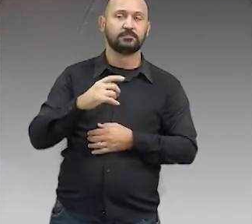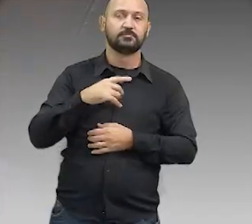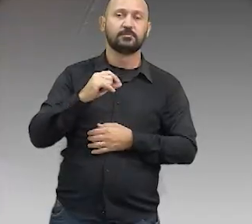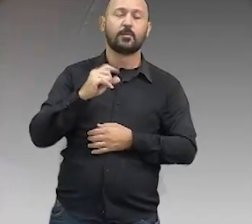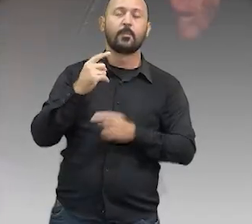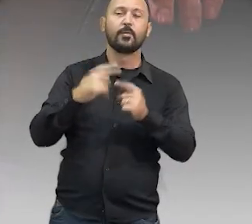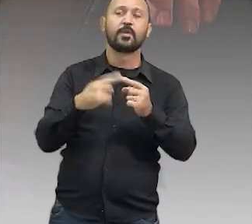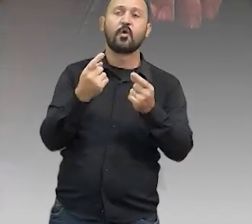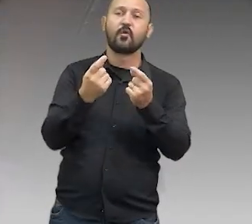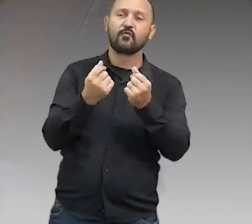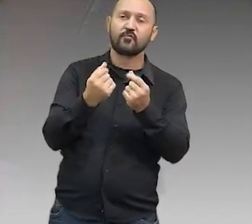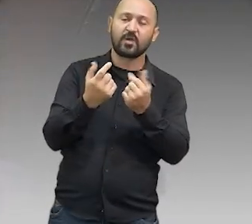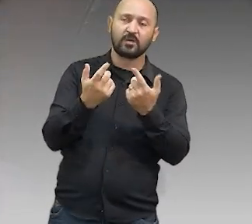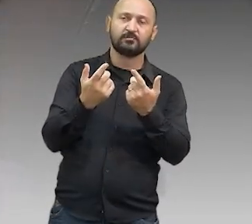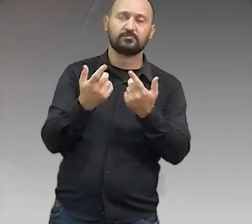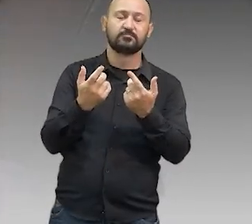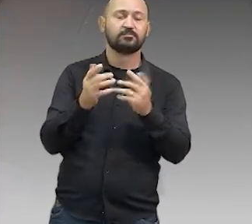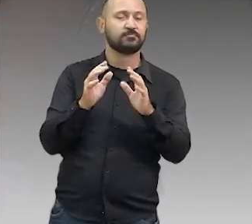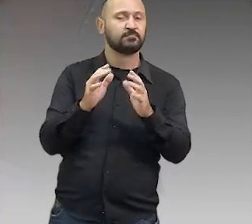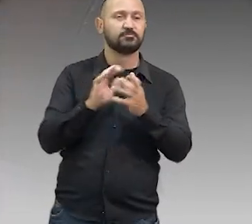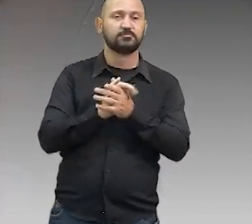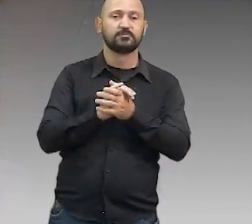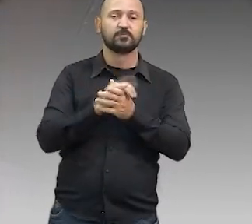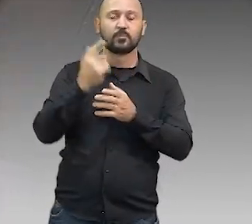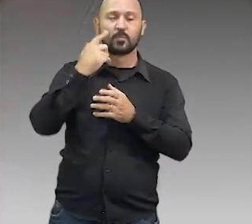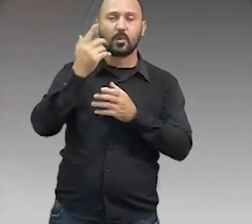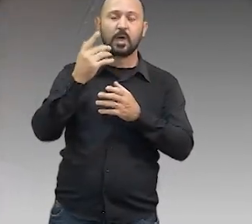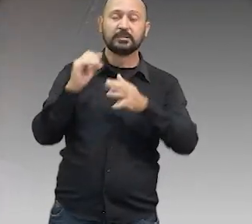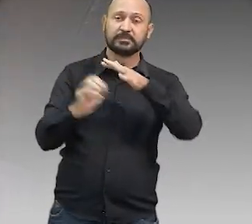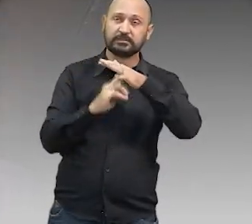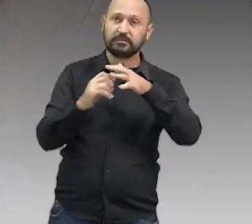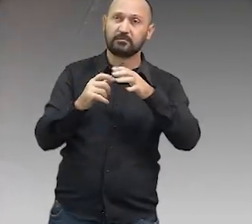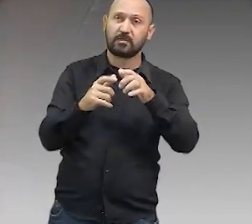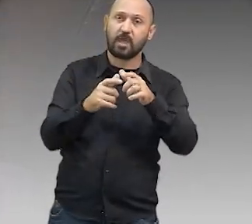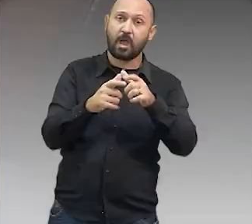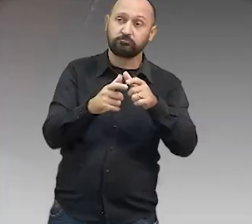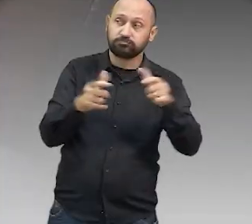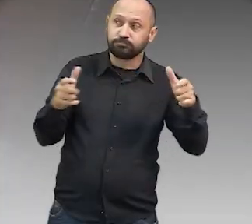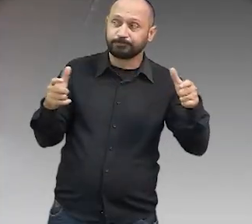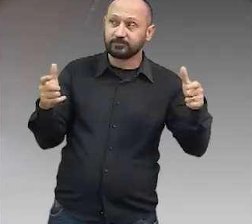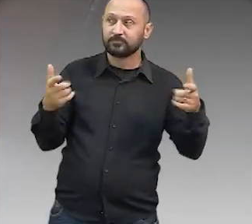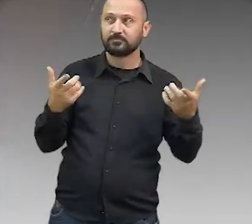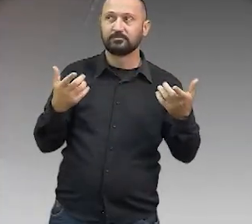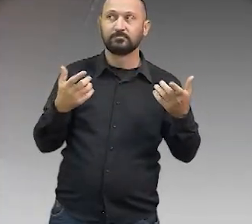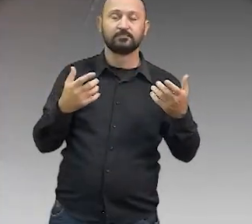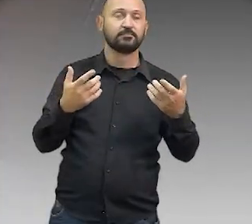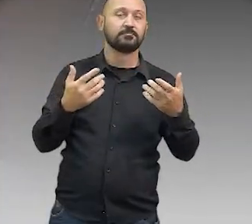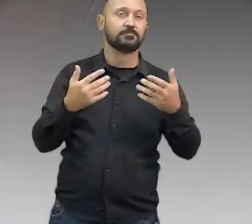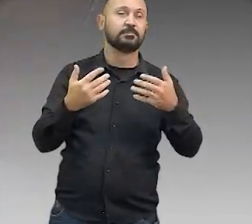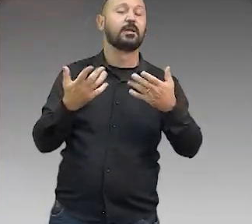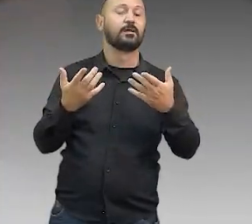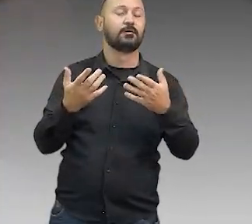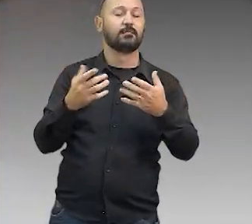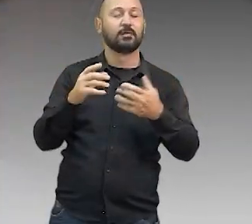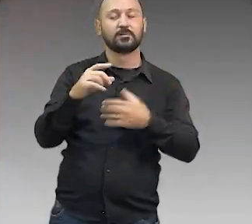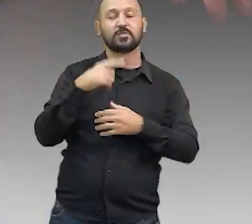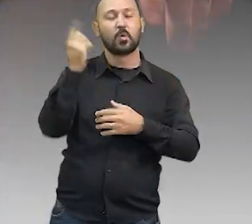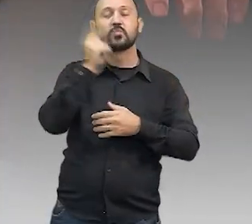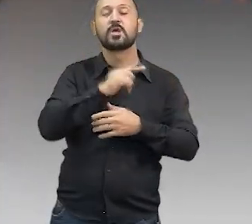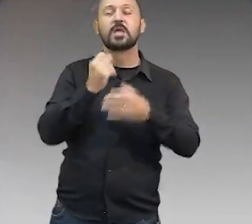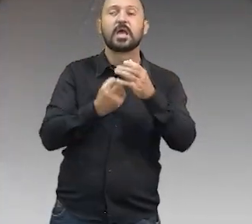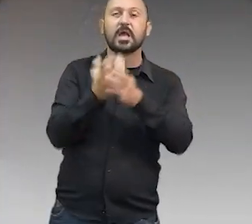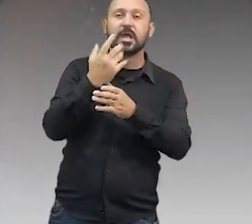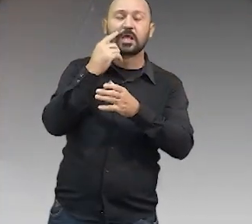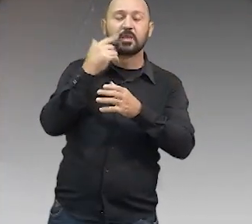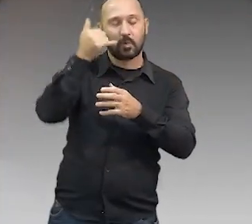Acho que até por questão financeira, sabe? Os grandes veículos têm uma estrutura maior, então você cria,